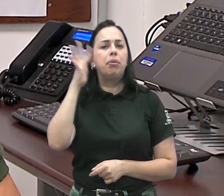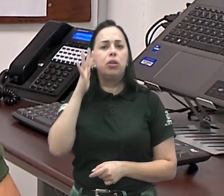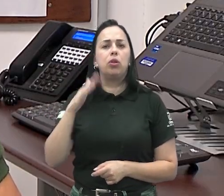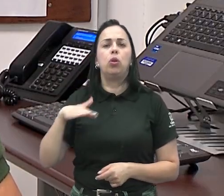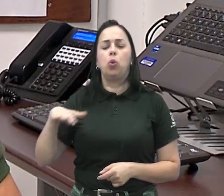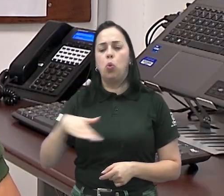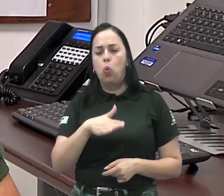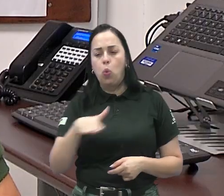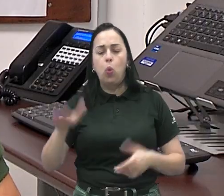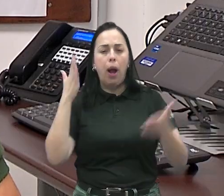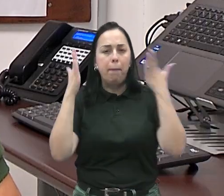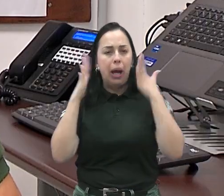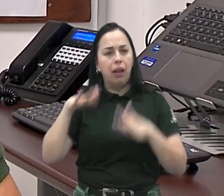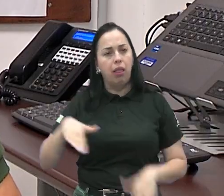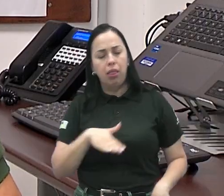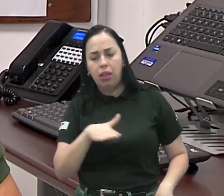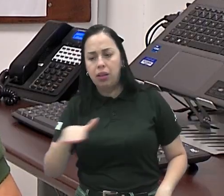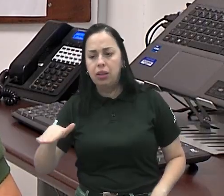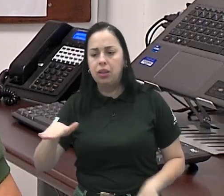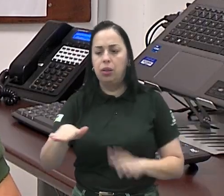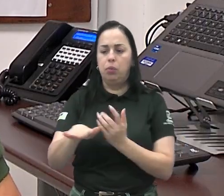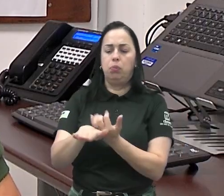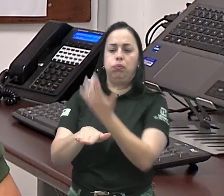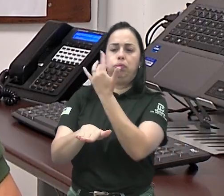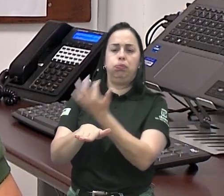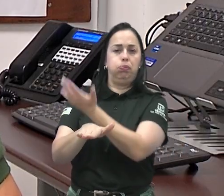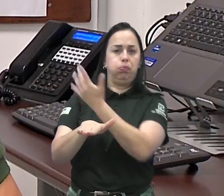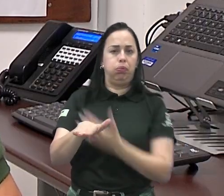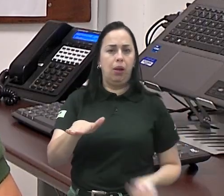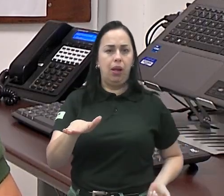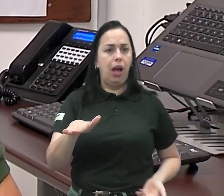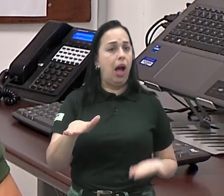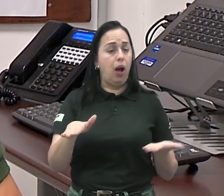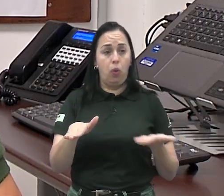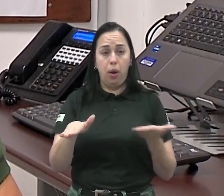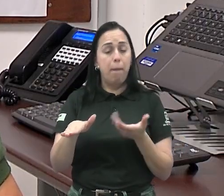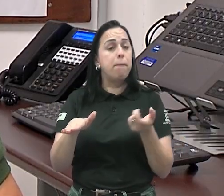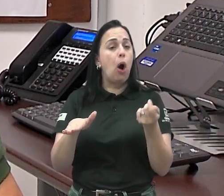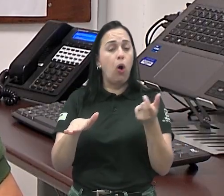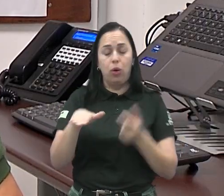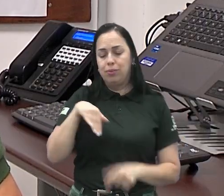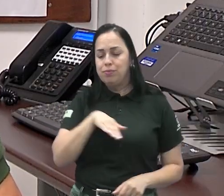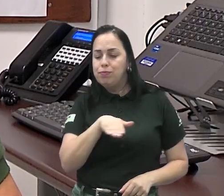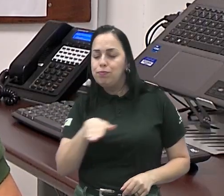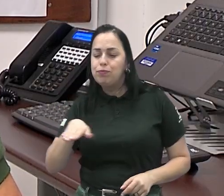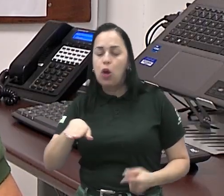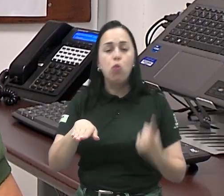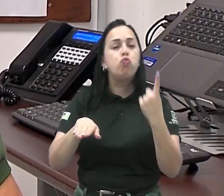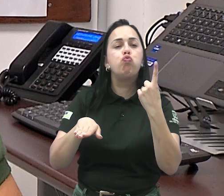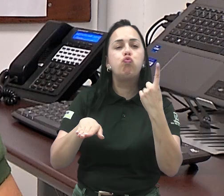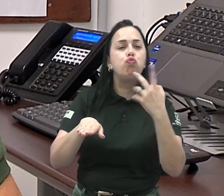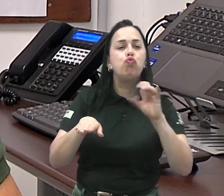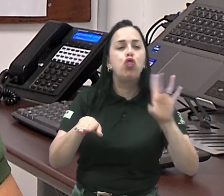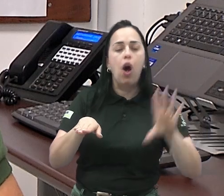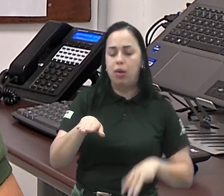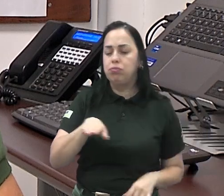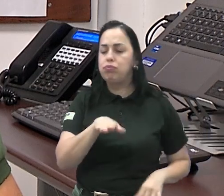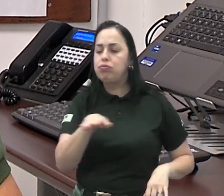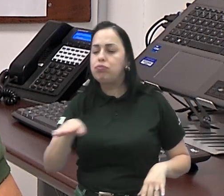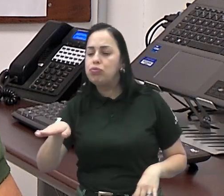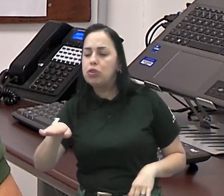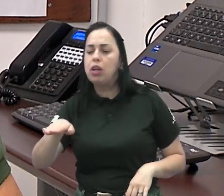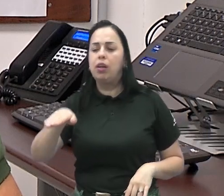Você imagina um caminhão vindo de lá para cá, fazendo emissões, né? Então, agora são menos caminhões rodando, ou um caminhão